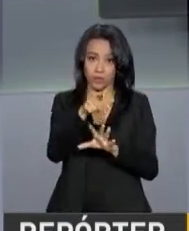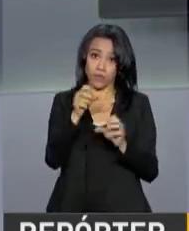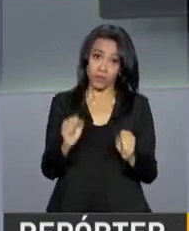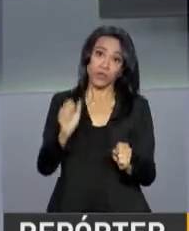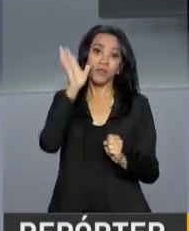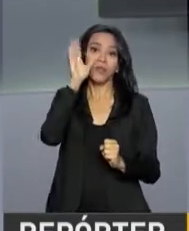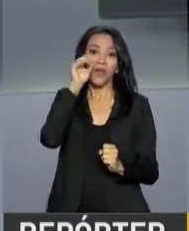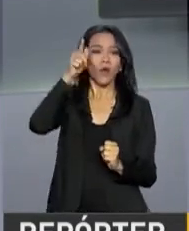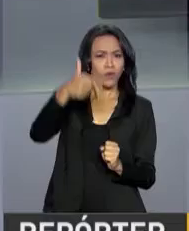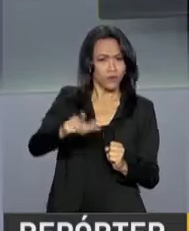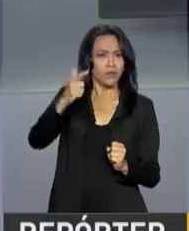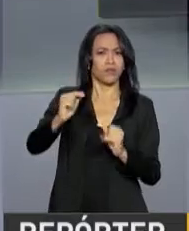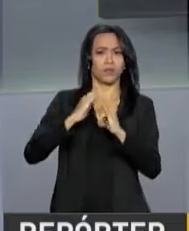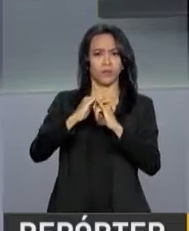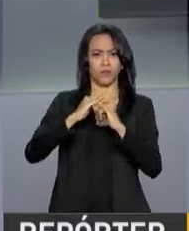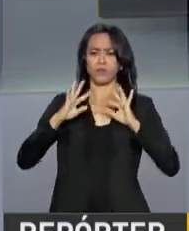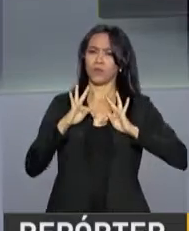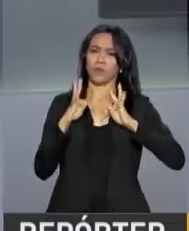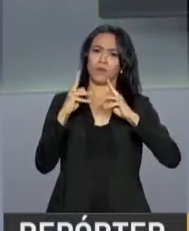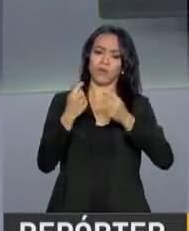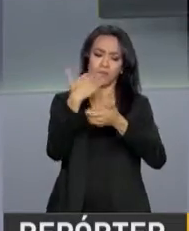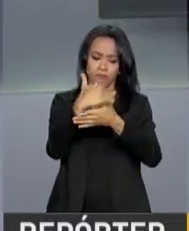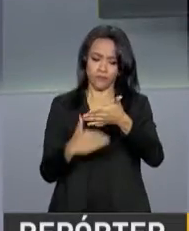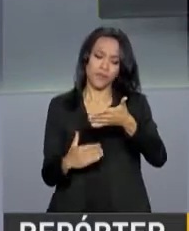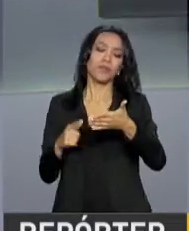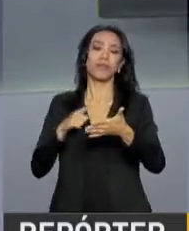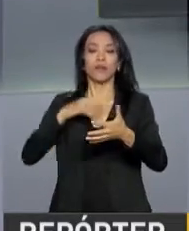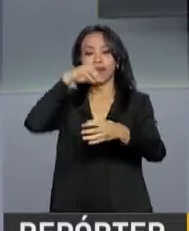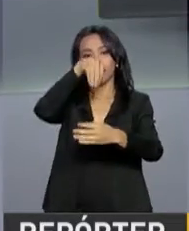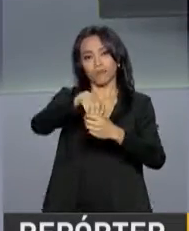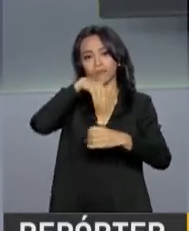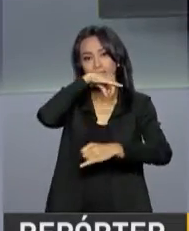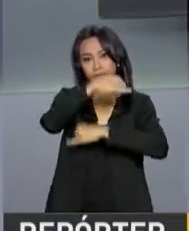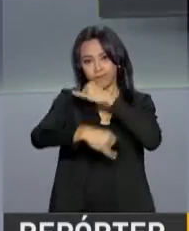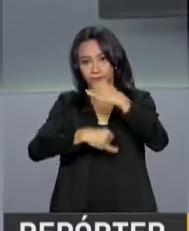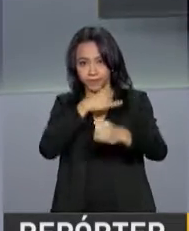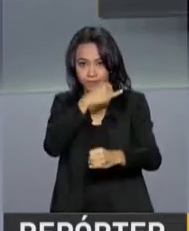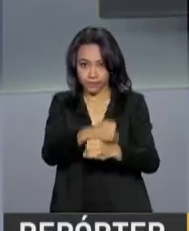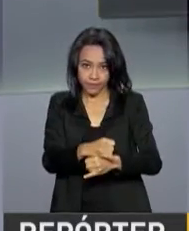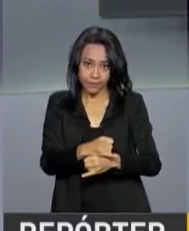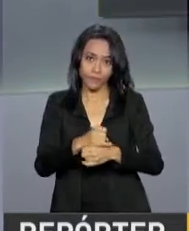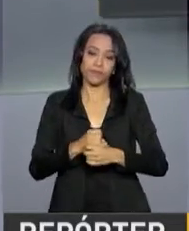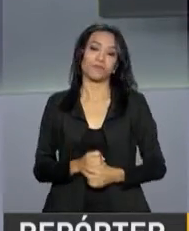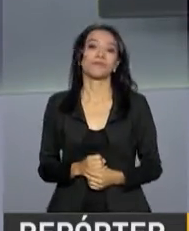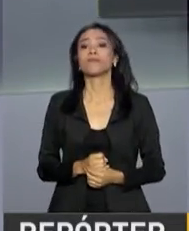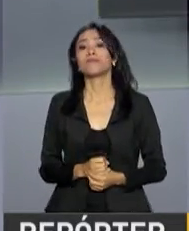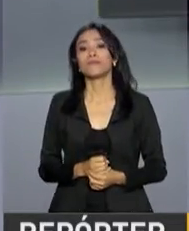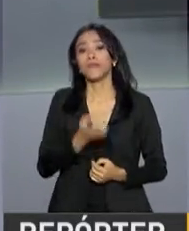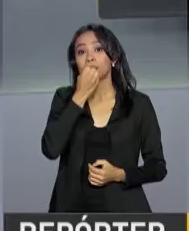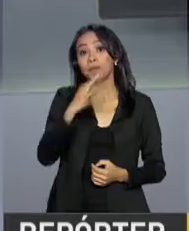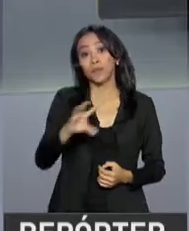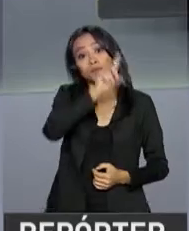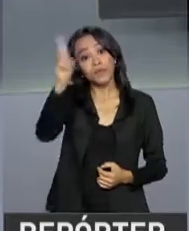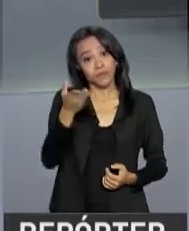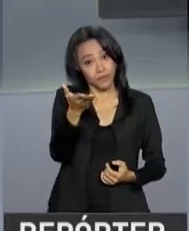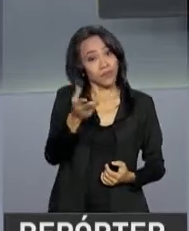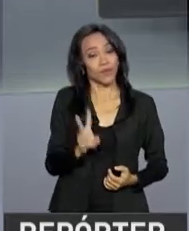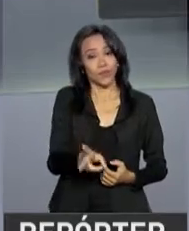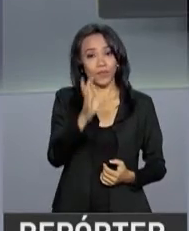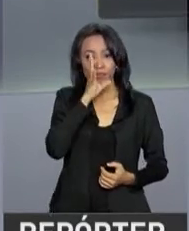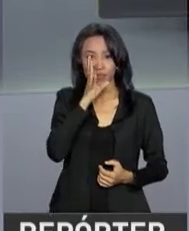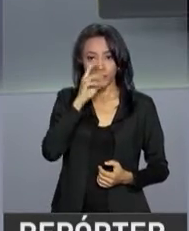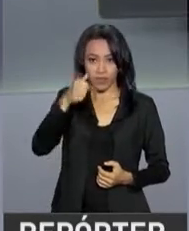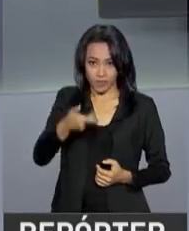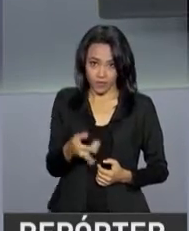rever as reportagens no YouTube. E toda a nossa programação também está na página da NBR na internet. Um bom dia para você e continue